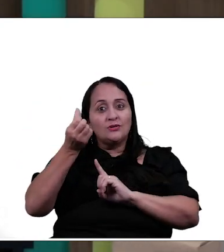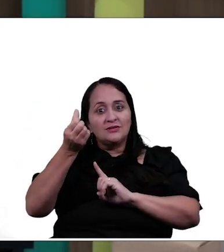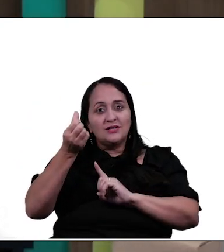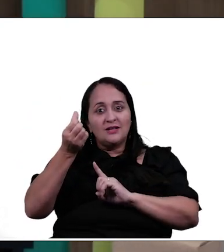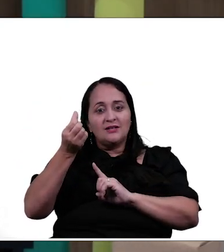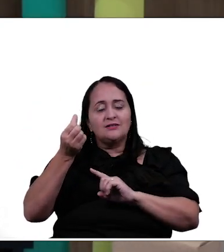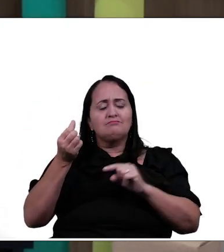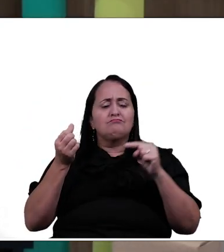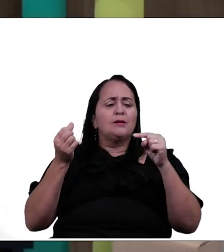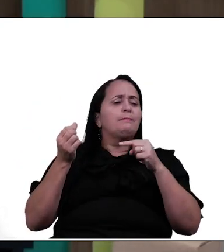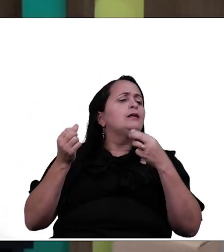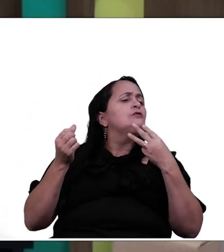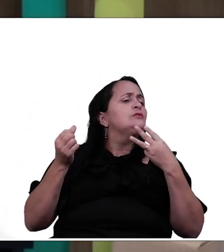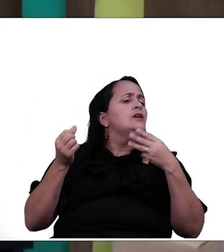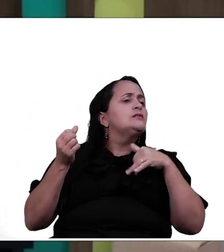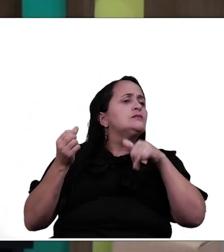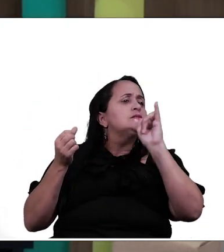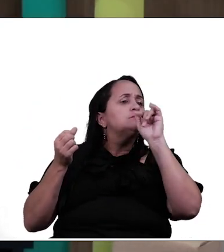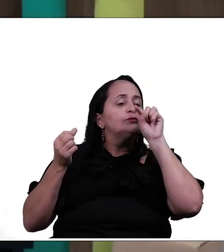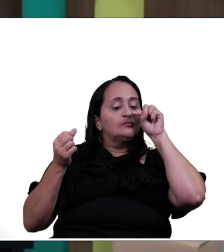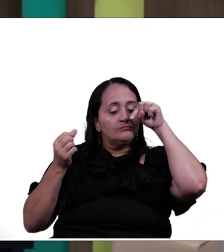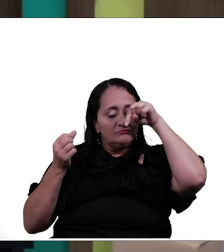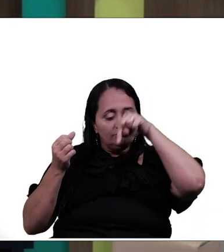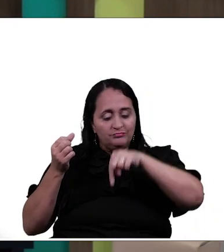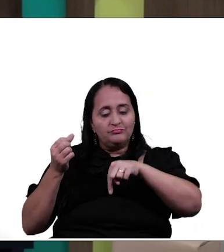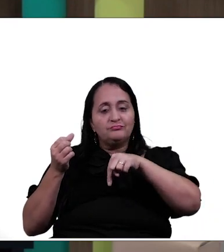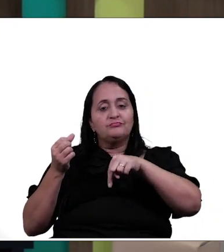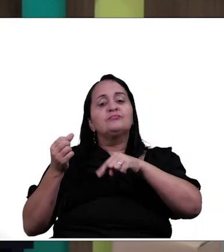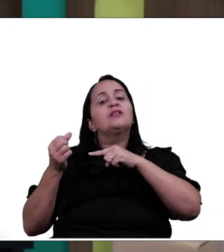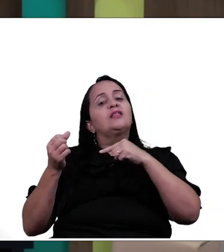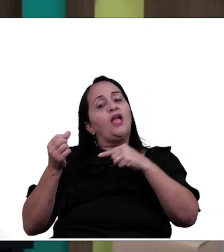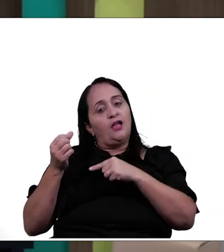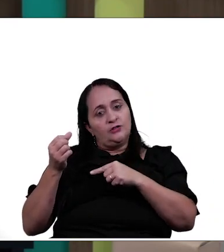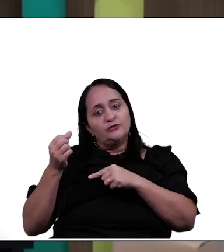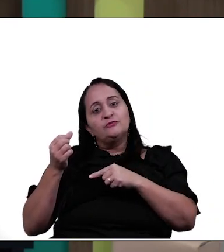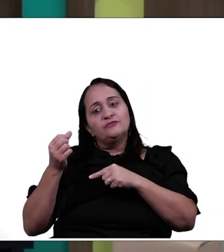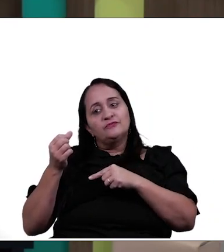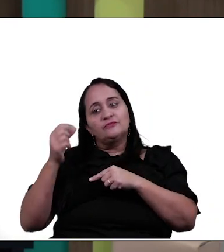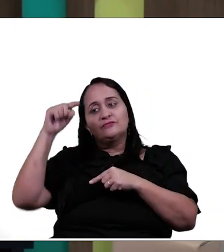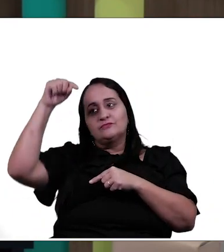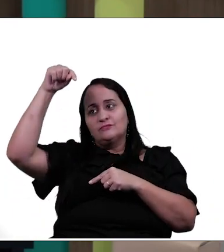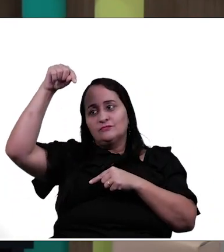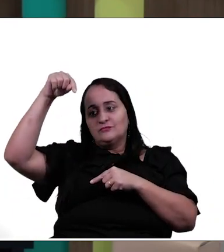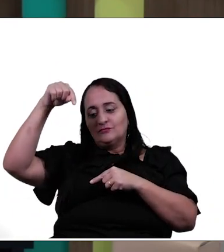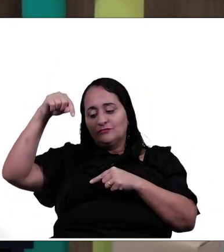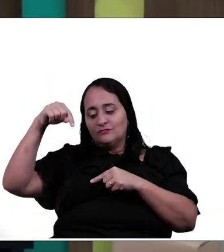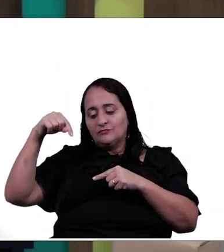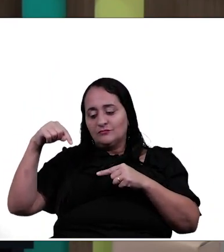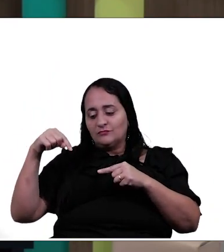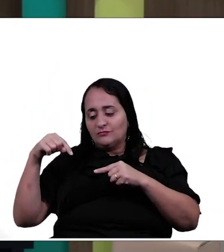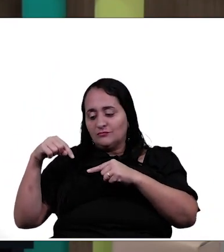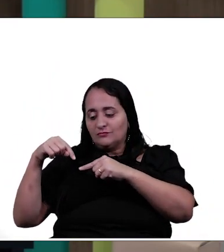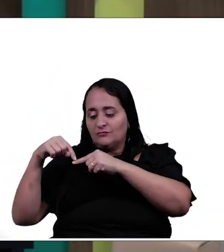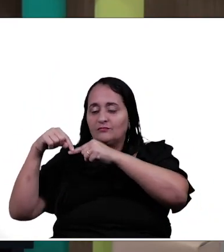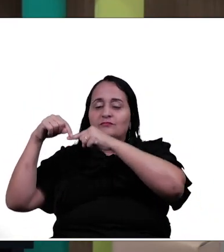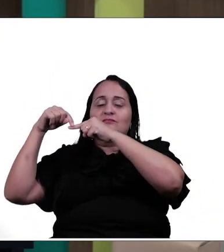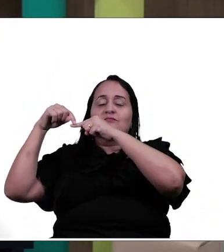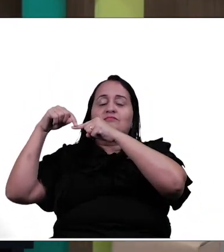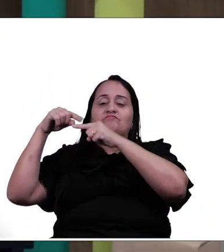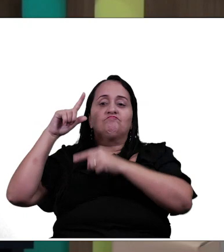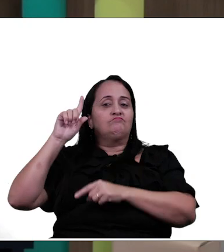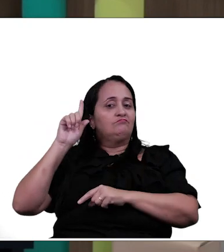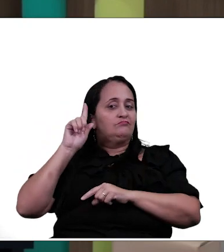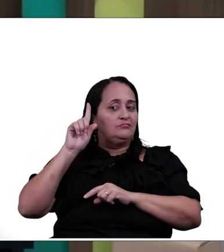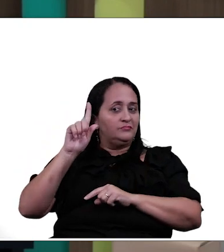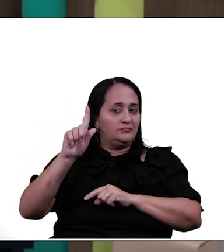o número 1,5 pode ser escrito na forma da fração 15 décimos. Deixe-me